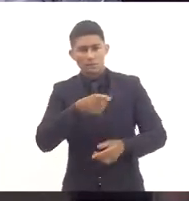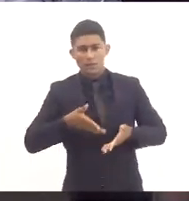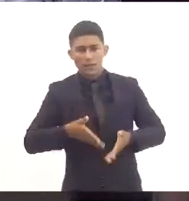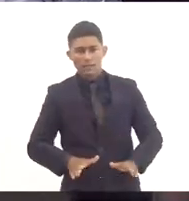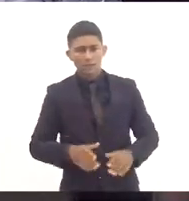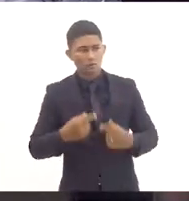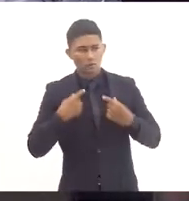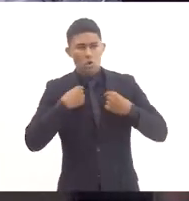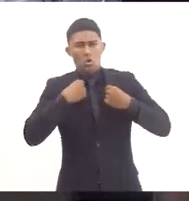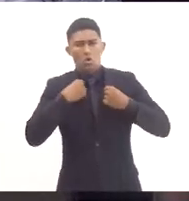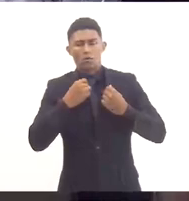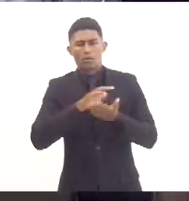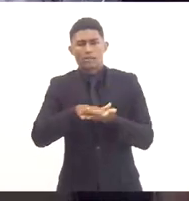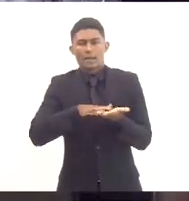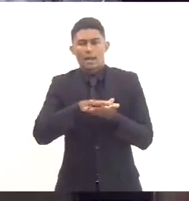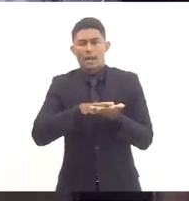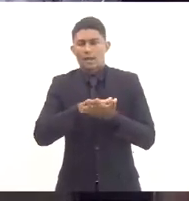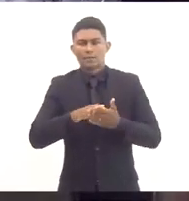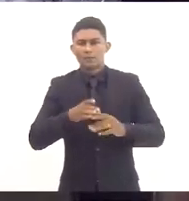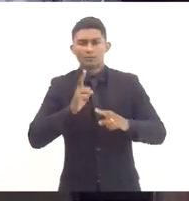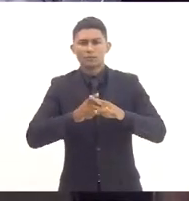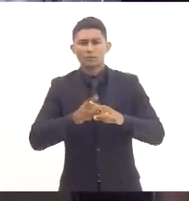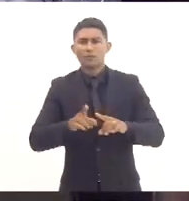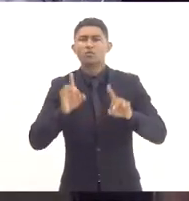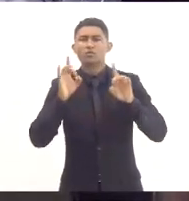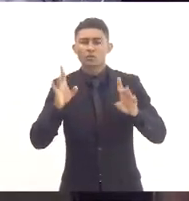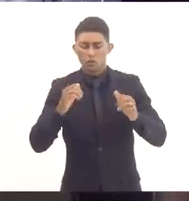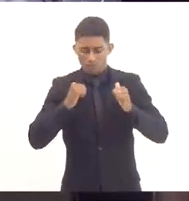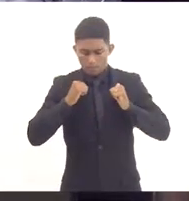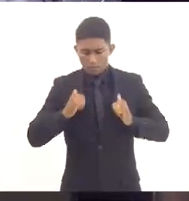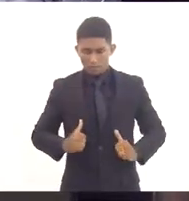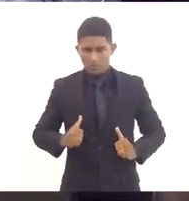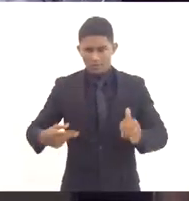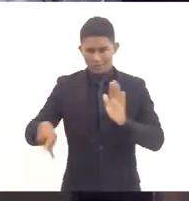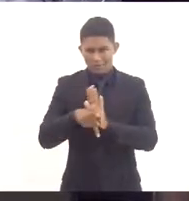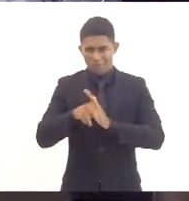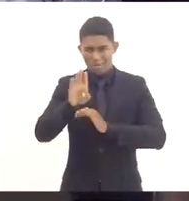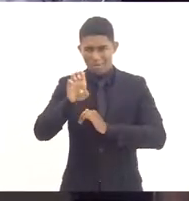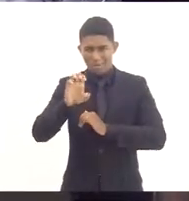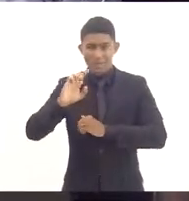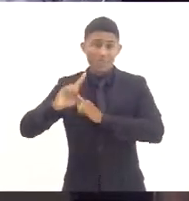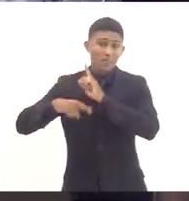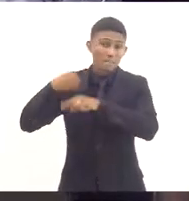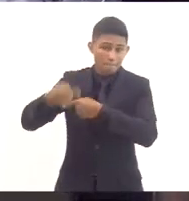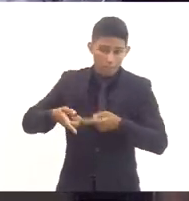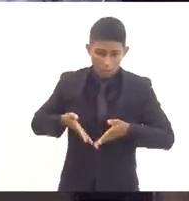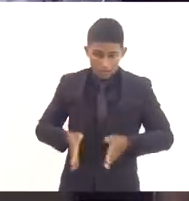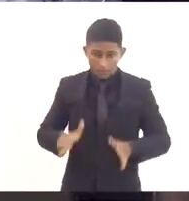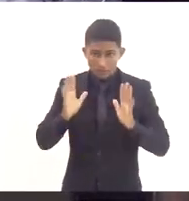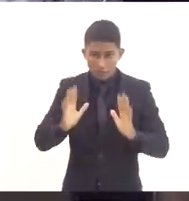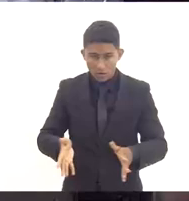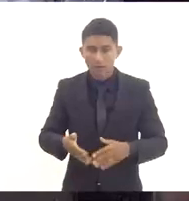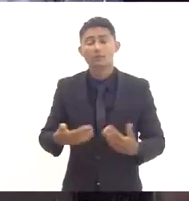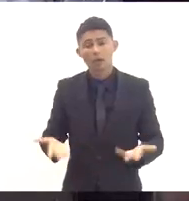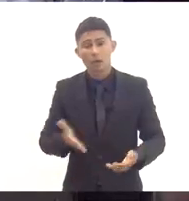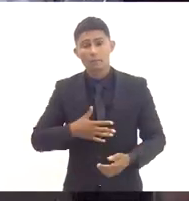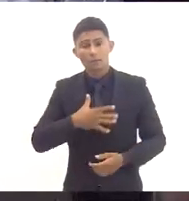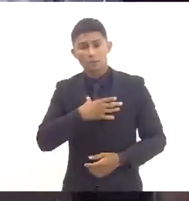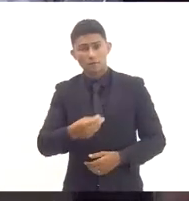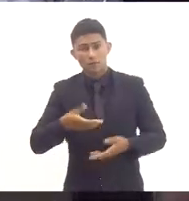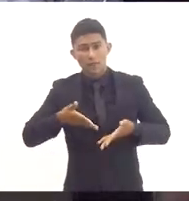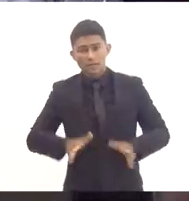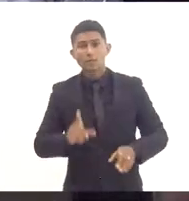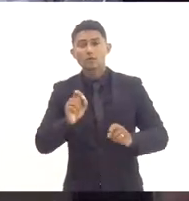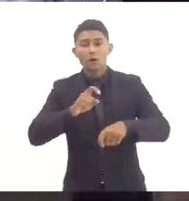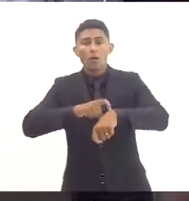nada porque na Mariana Bulhões são entrava mala do neném depois do parto Meu filho nasceu a noite eu só tive acesso a minhas